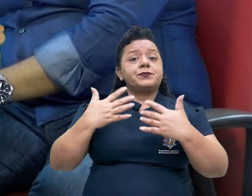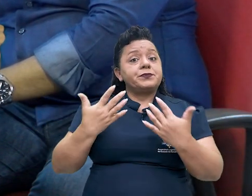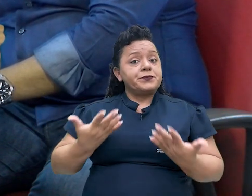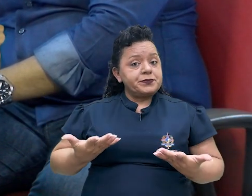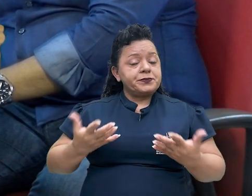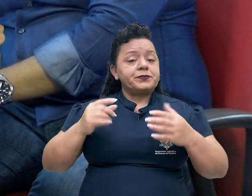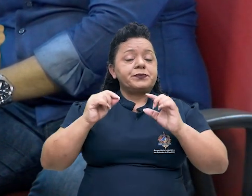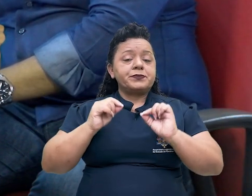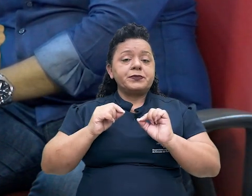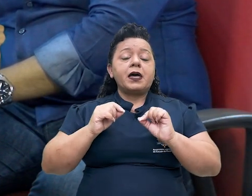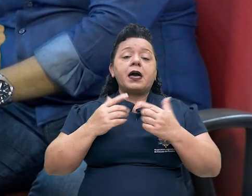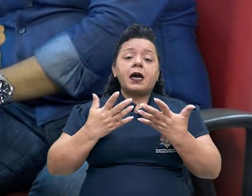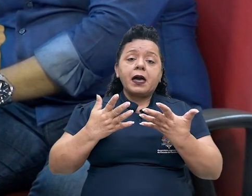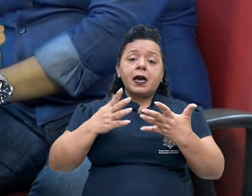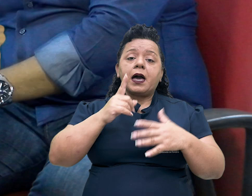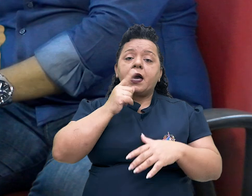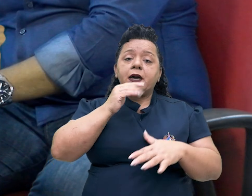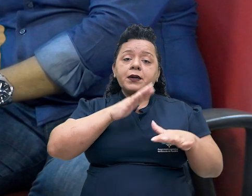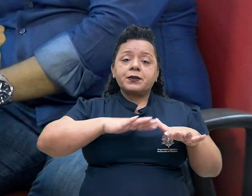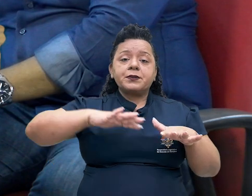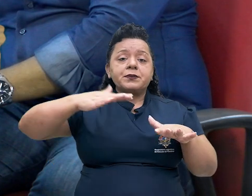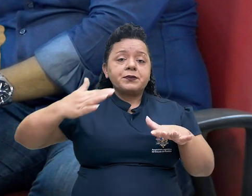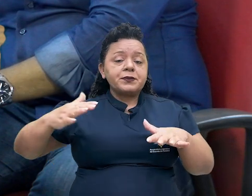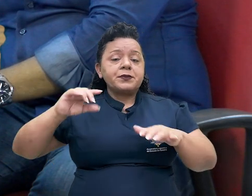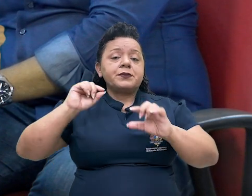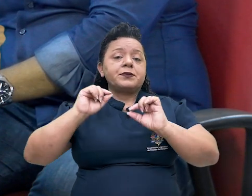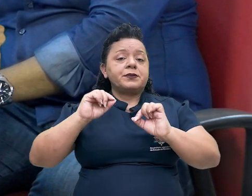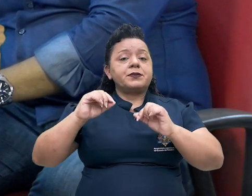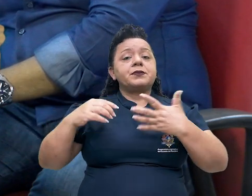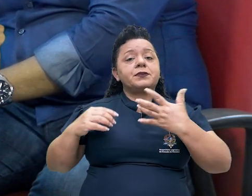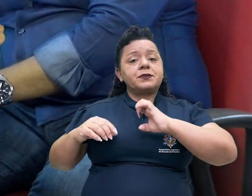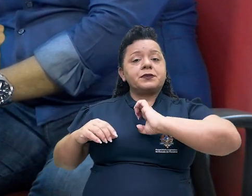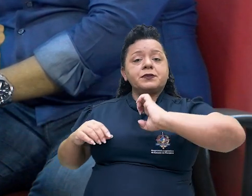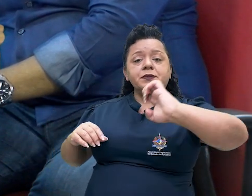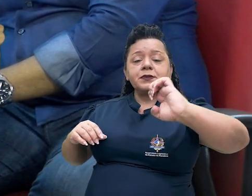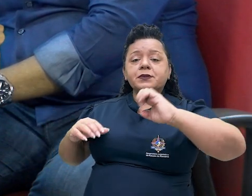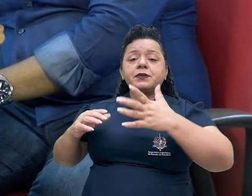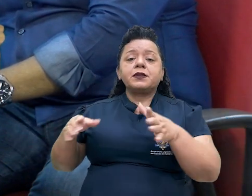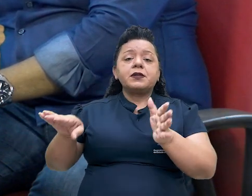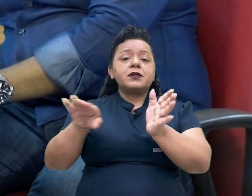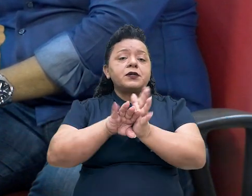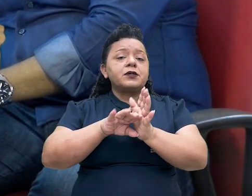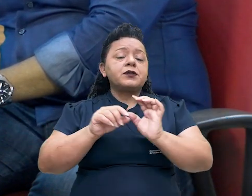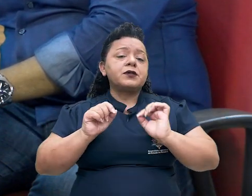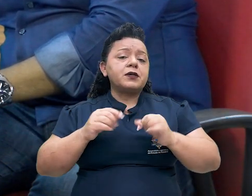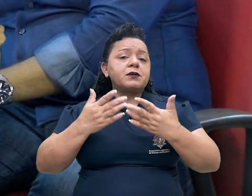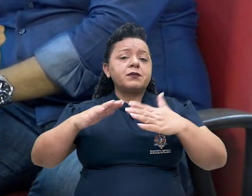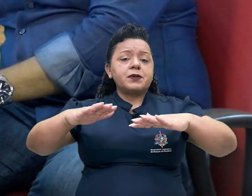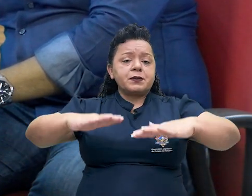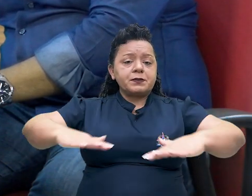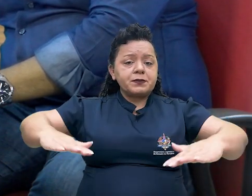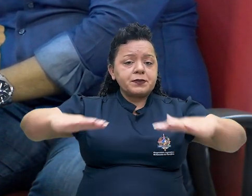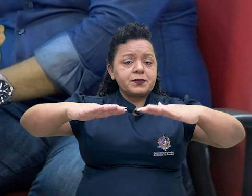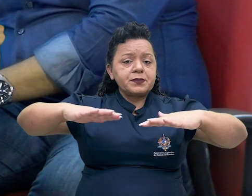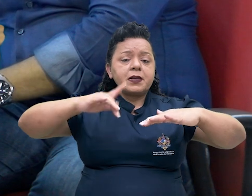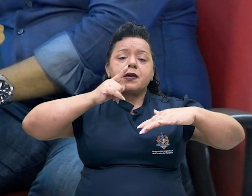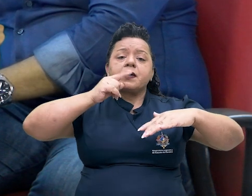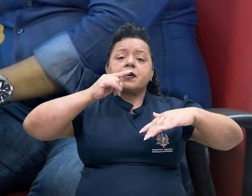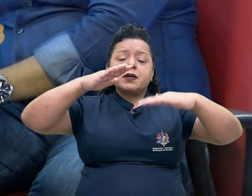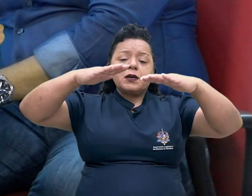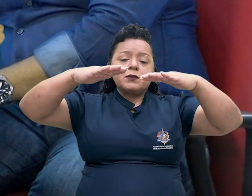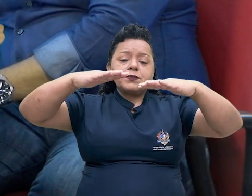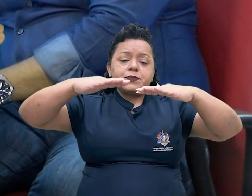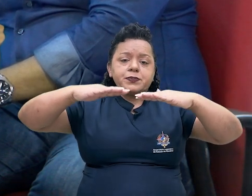a praia a praia da má esquerda da Vila de de Santa Antônio ali eh maravilha a gente chegara quase no meio do rio